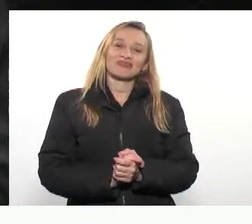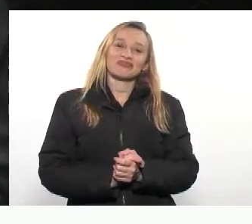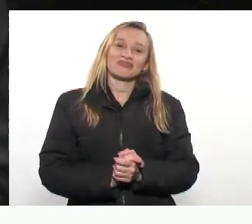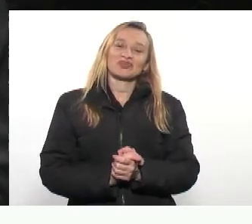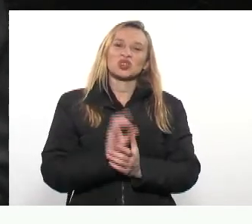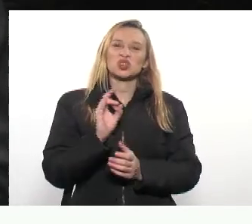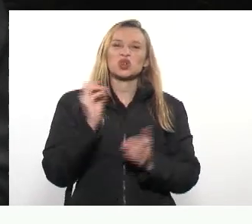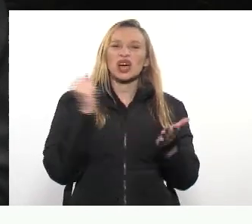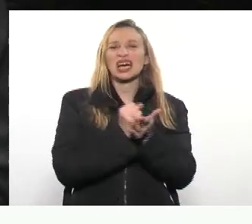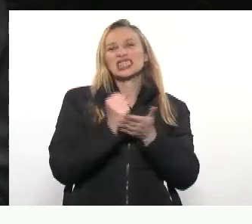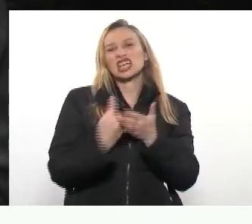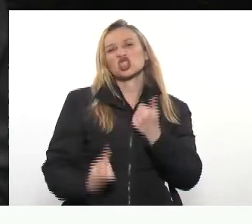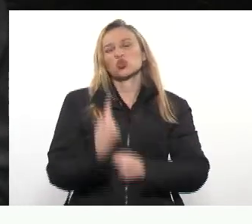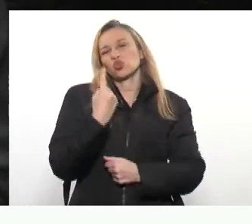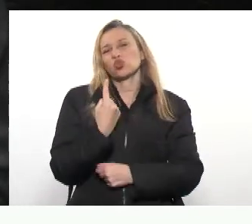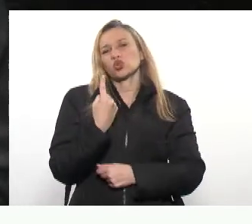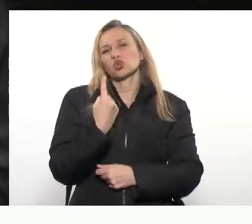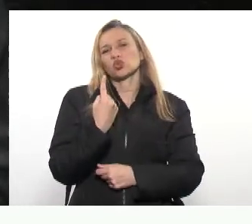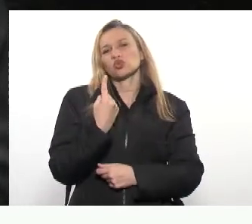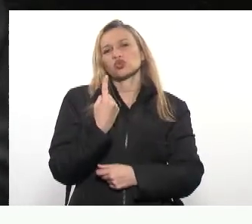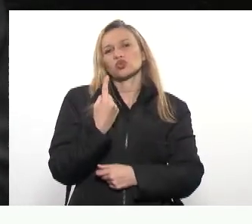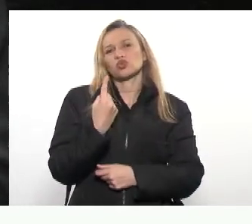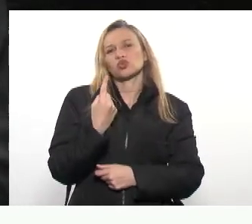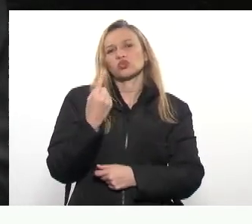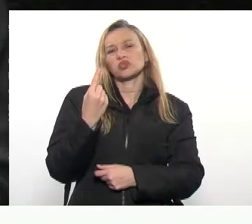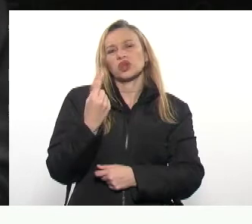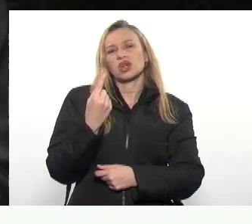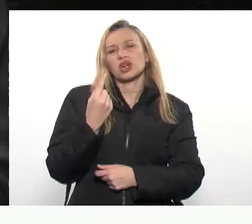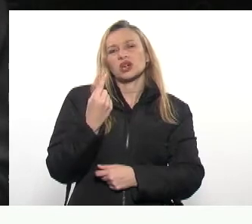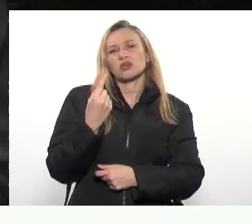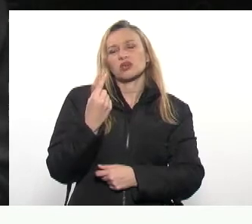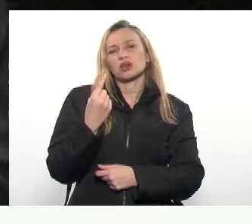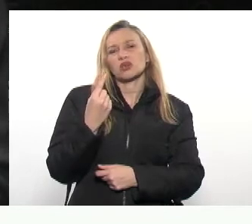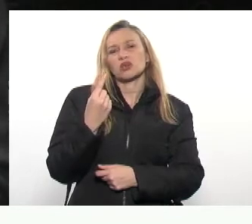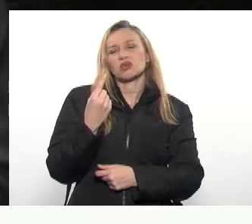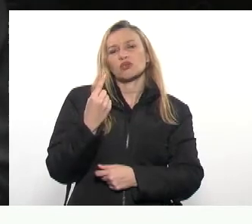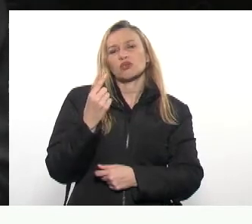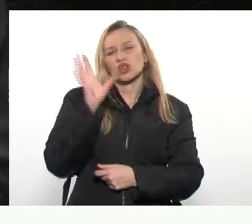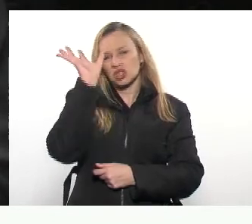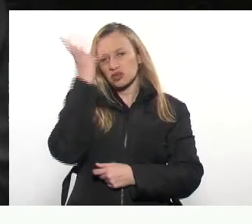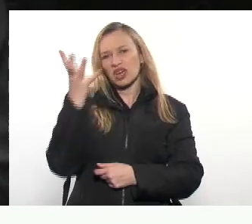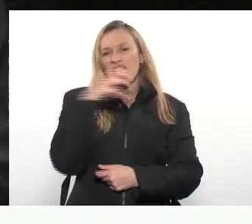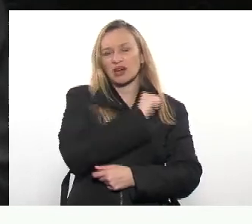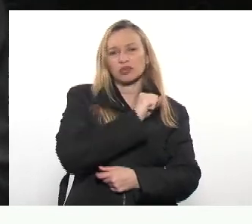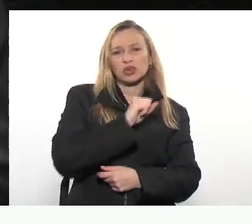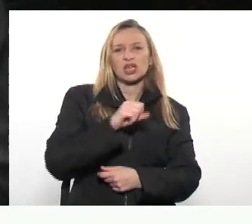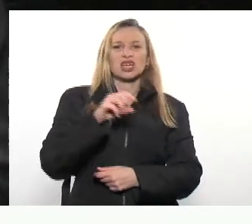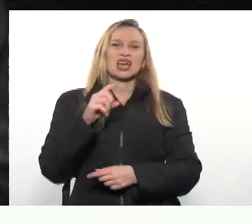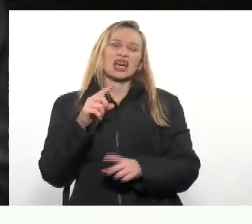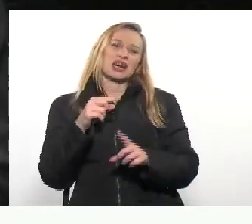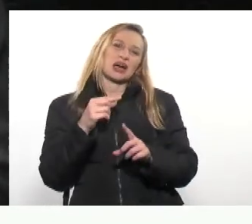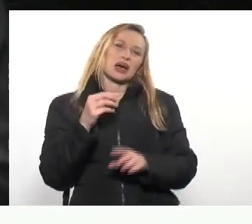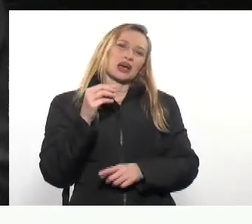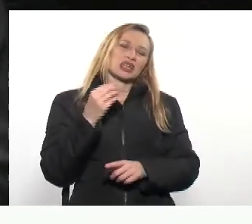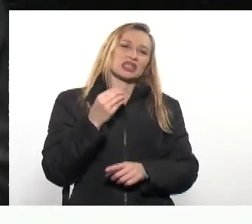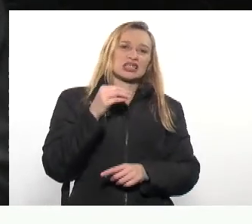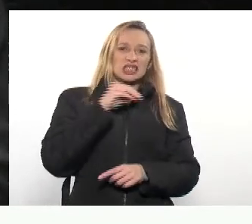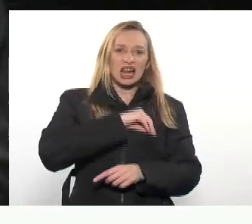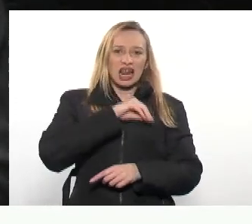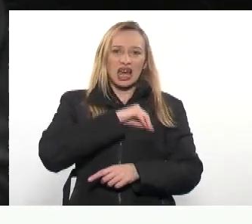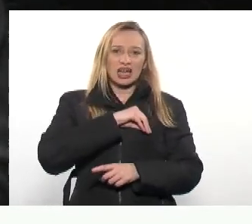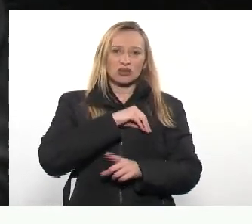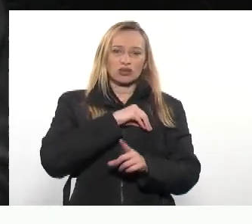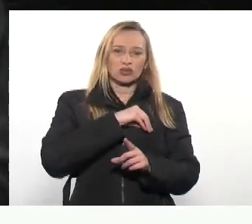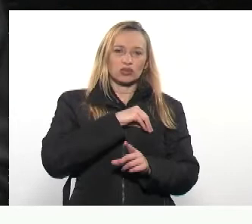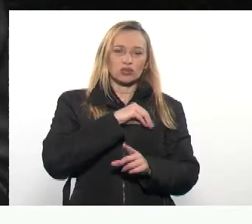único, acho que não seria uma solução viável, porque renda mensal de até meio salário mínimo por pessoa ou renda mensal